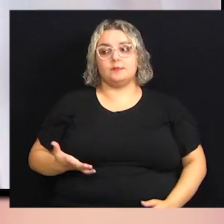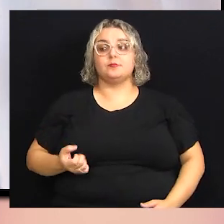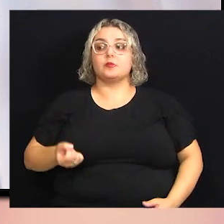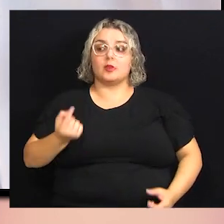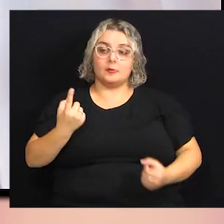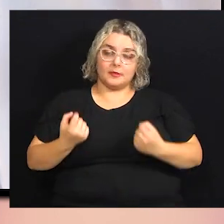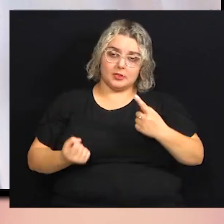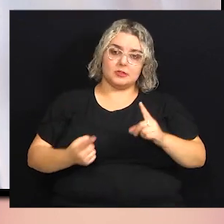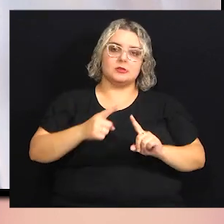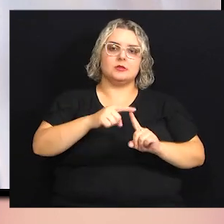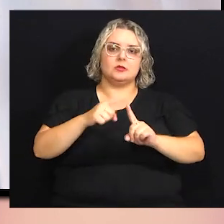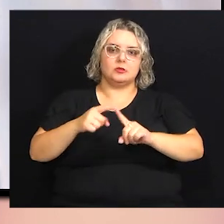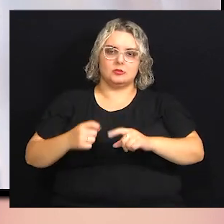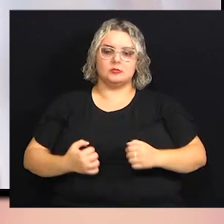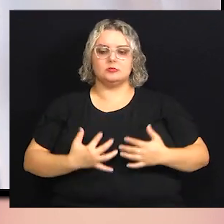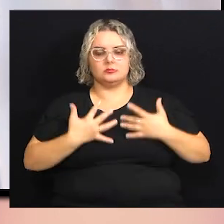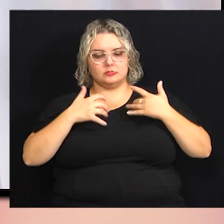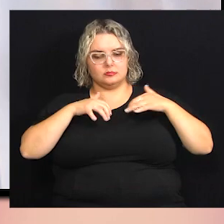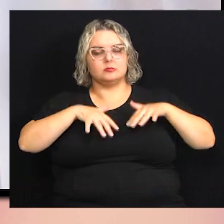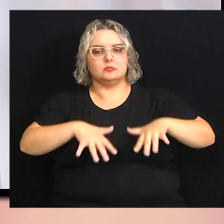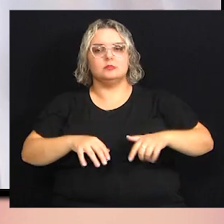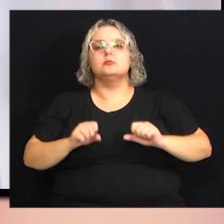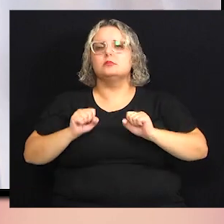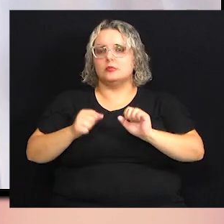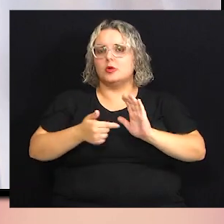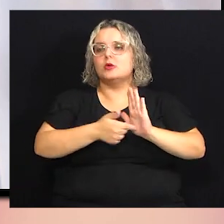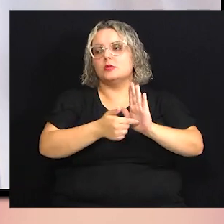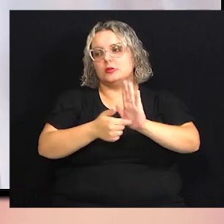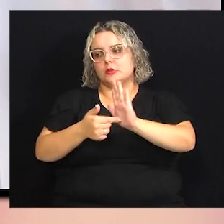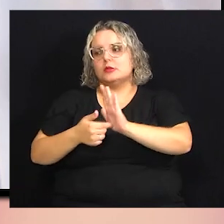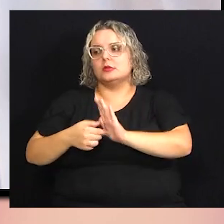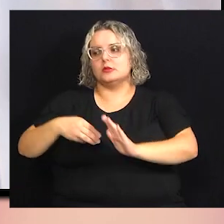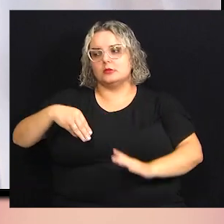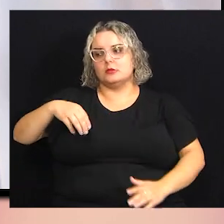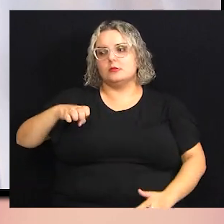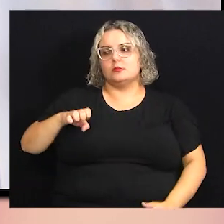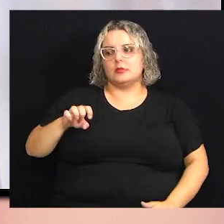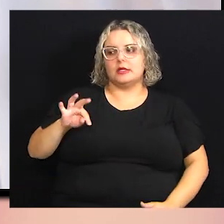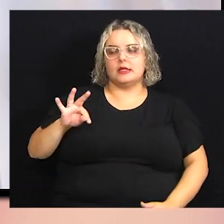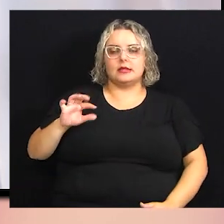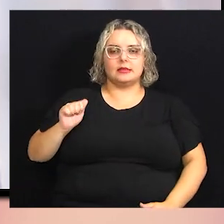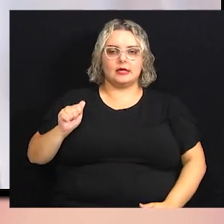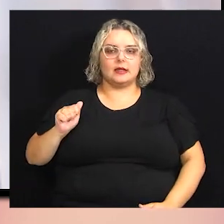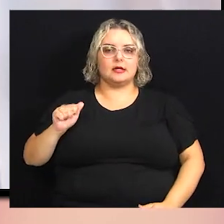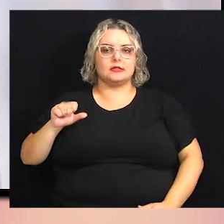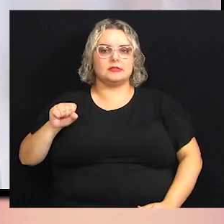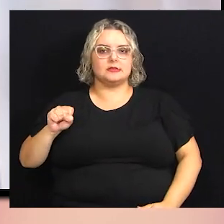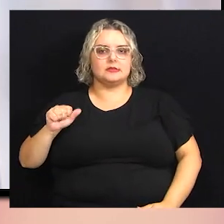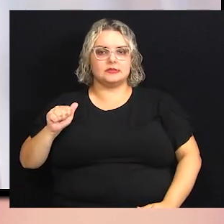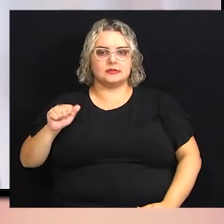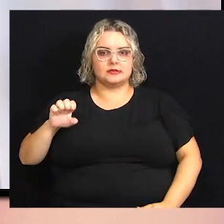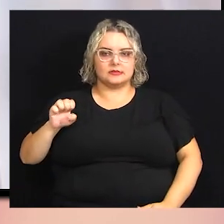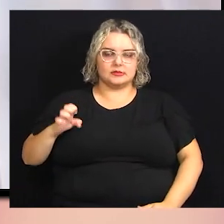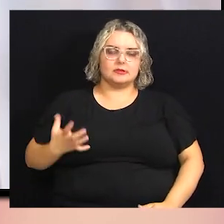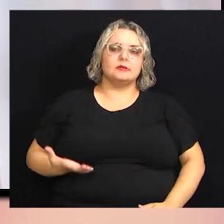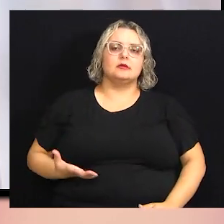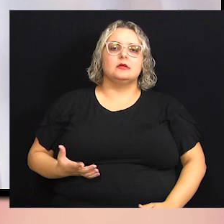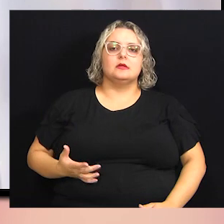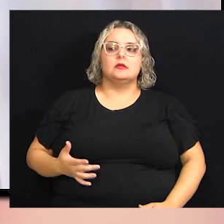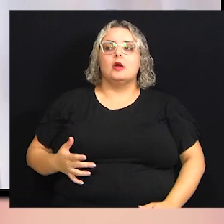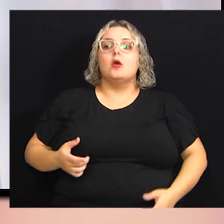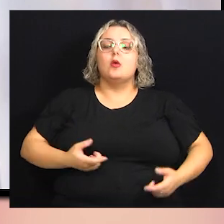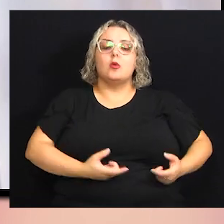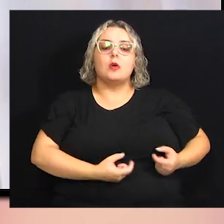mas alguns tipos de câncer podem dar manifestações e dar metástase, se espalharem para a pele. Então, câncer